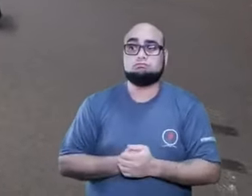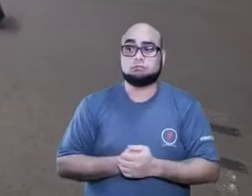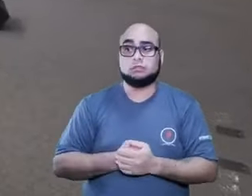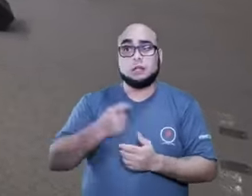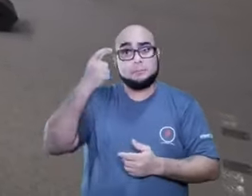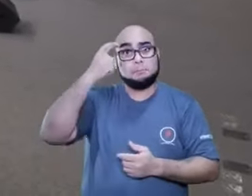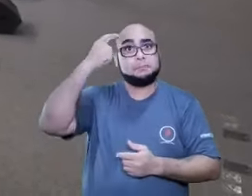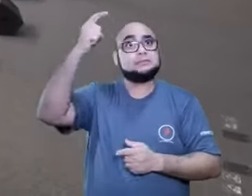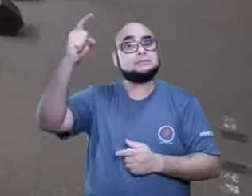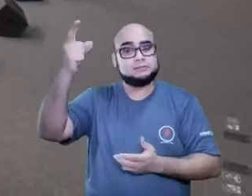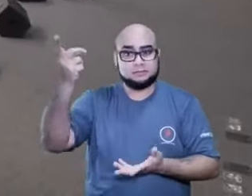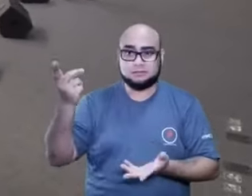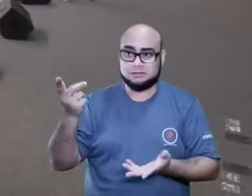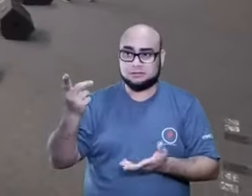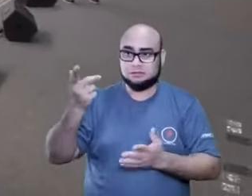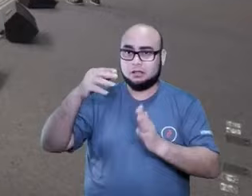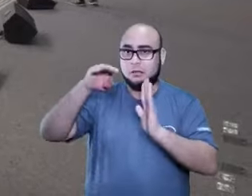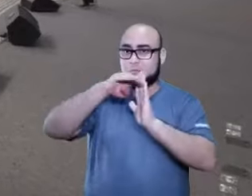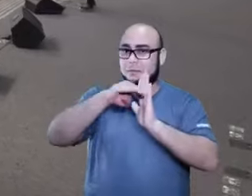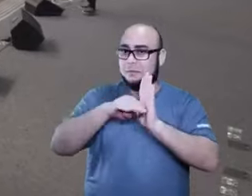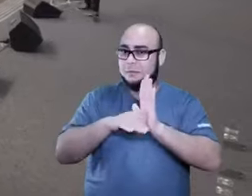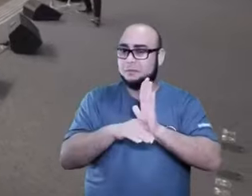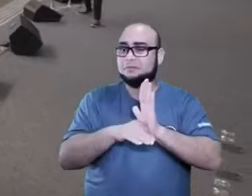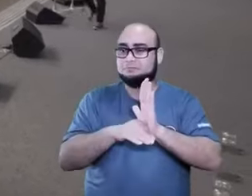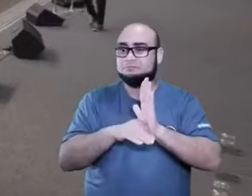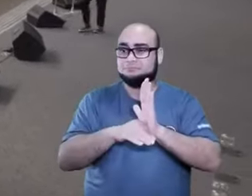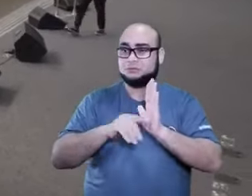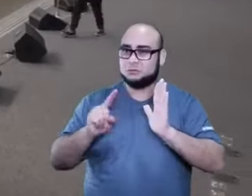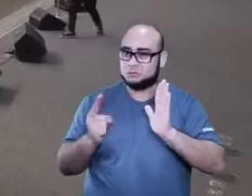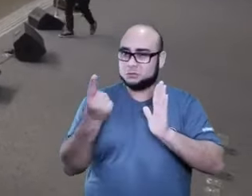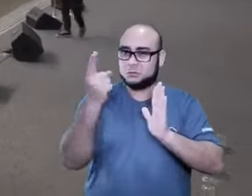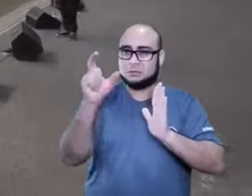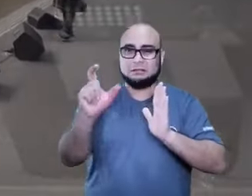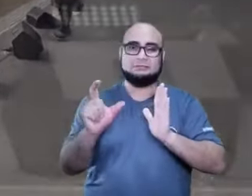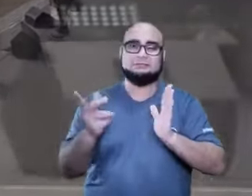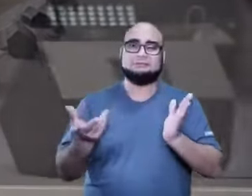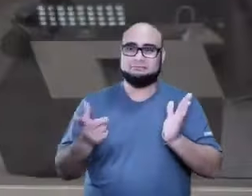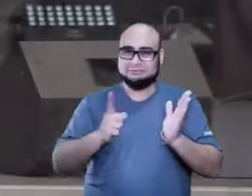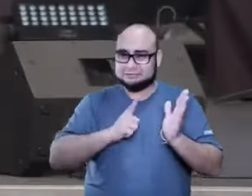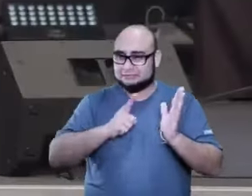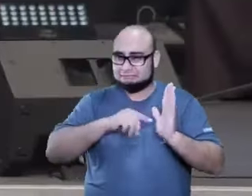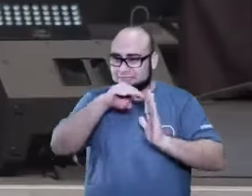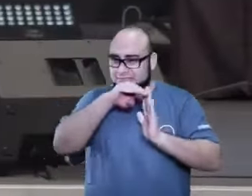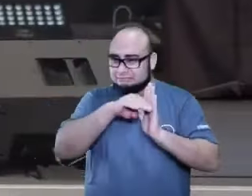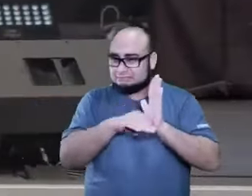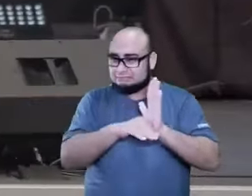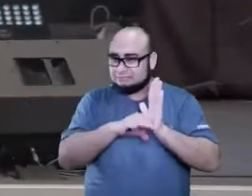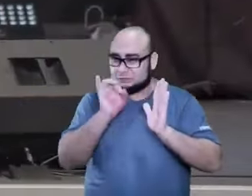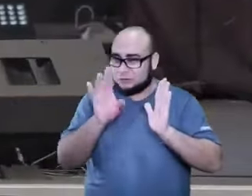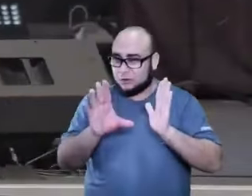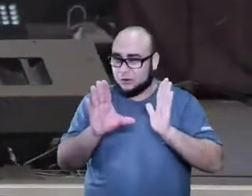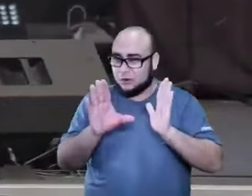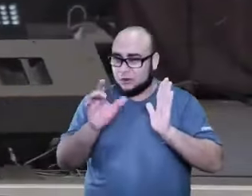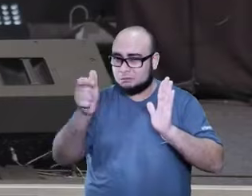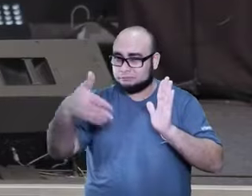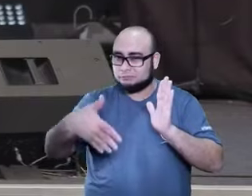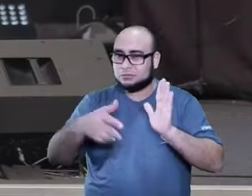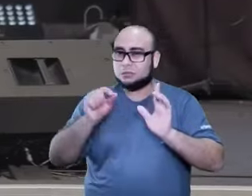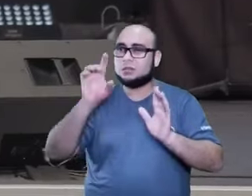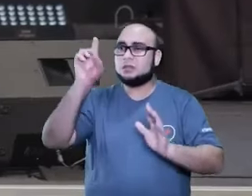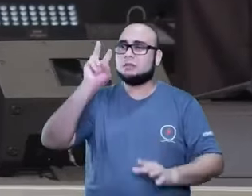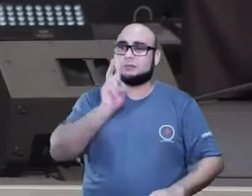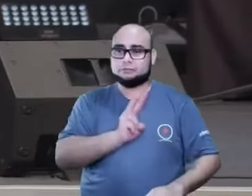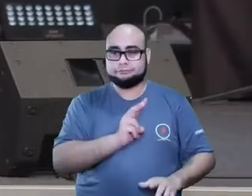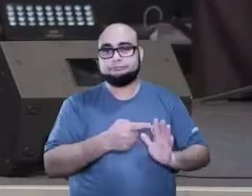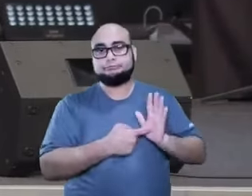a lista dele é a única lista que existe. E Deus olha para ele e diz: eu vou te